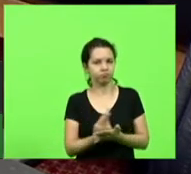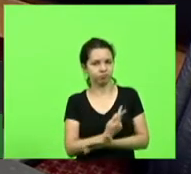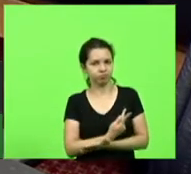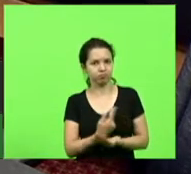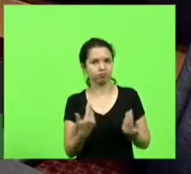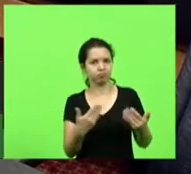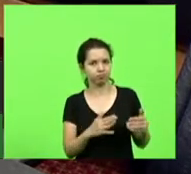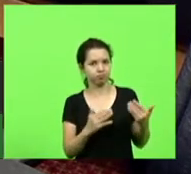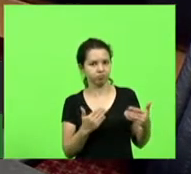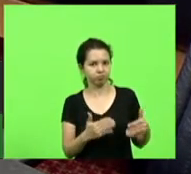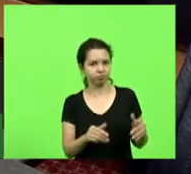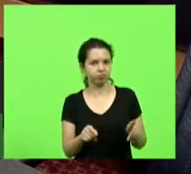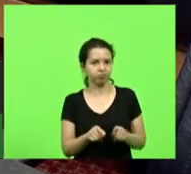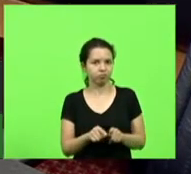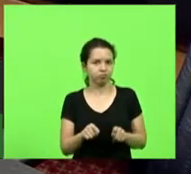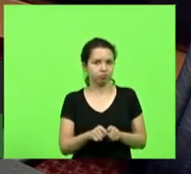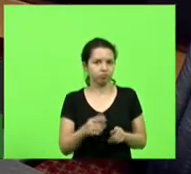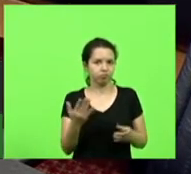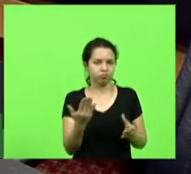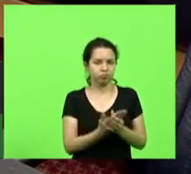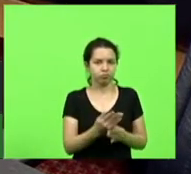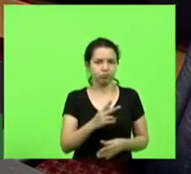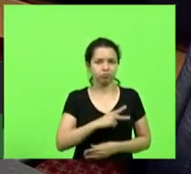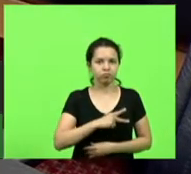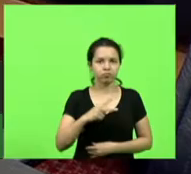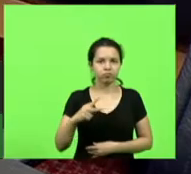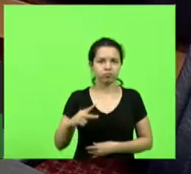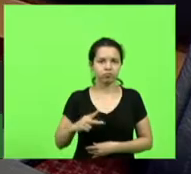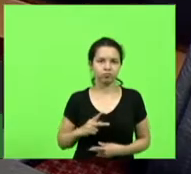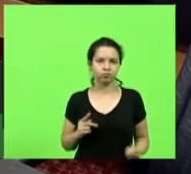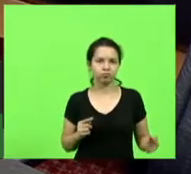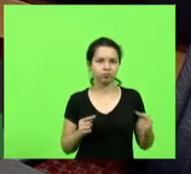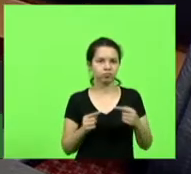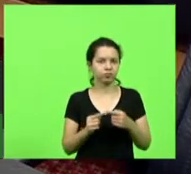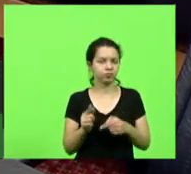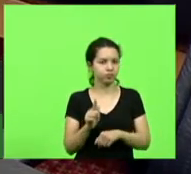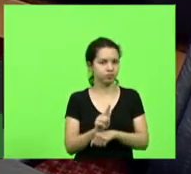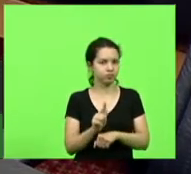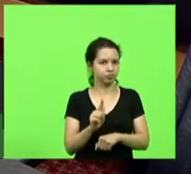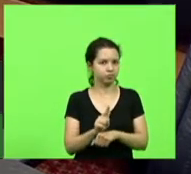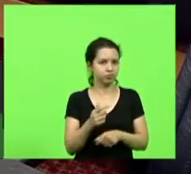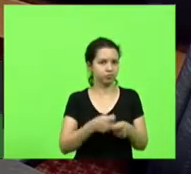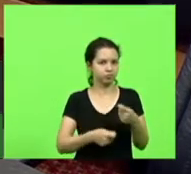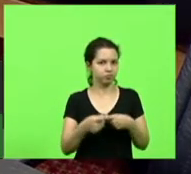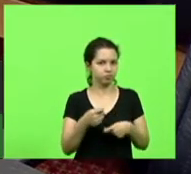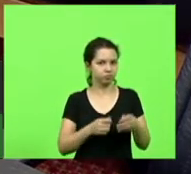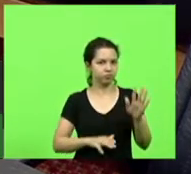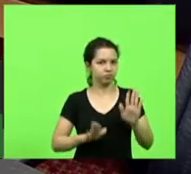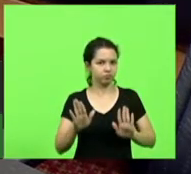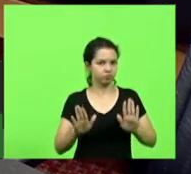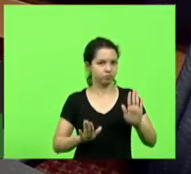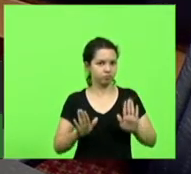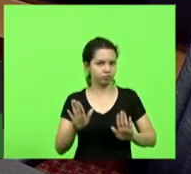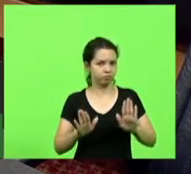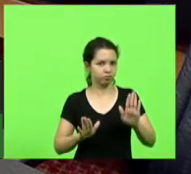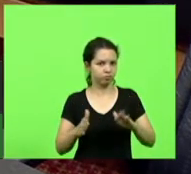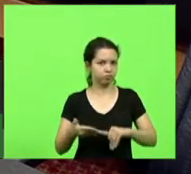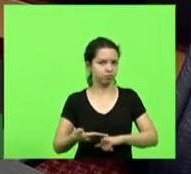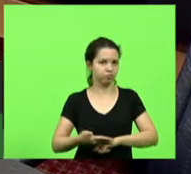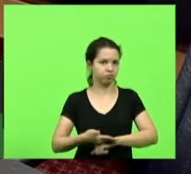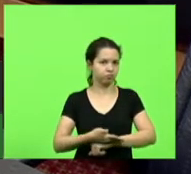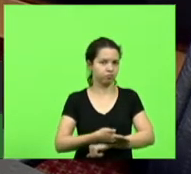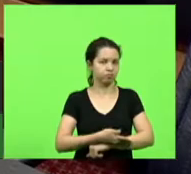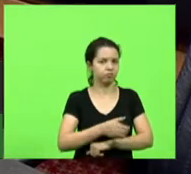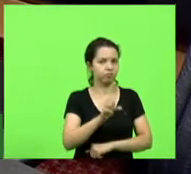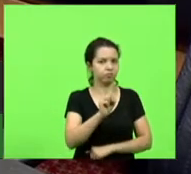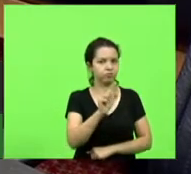descaso de ações públicas referentes aí à gestão administrativa de licitações no âmbito do Porto de São Francisco durante